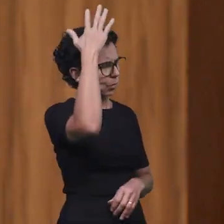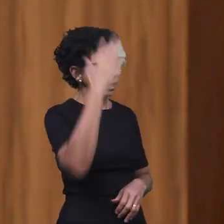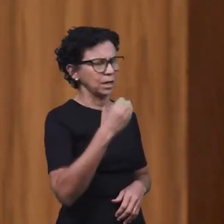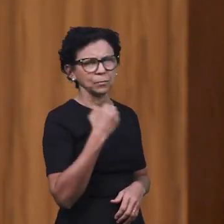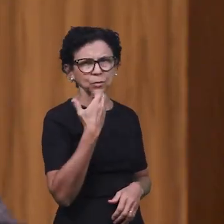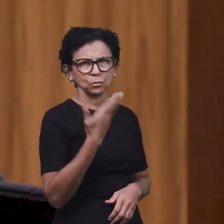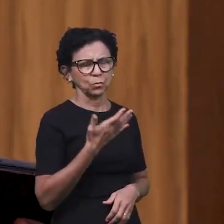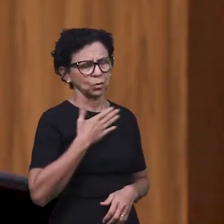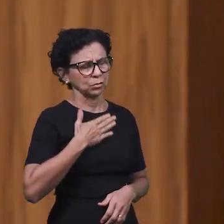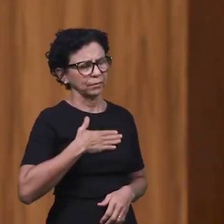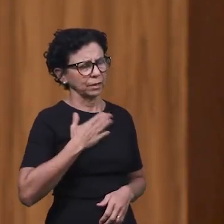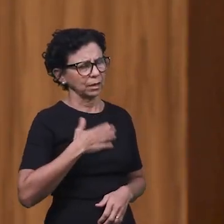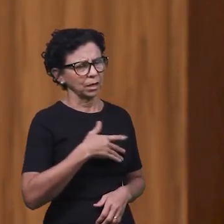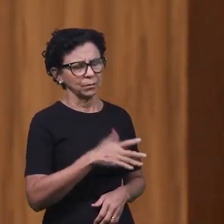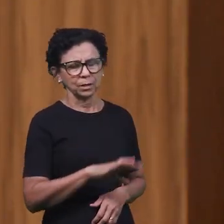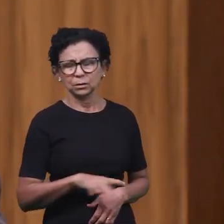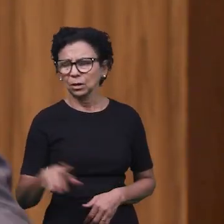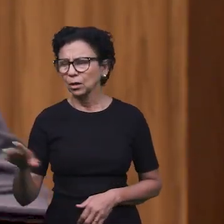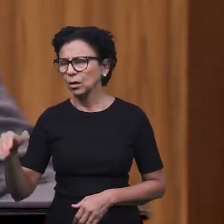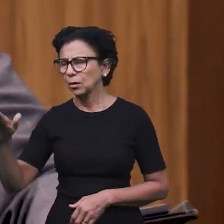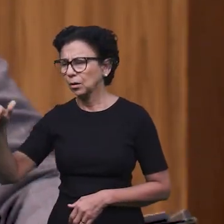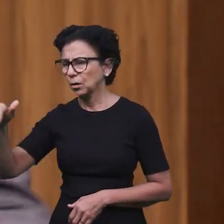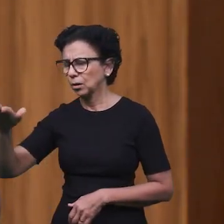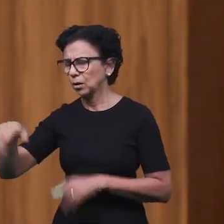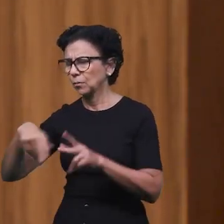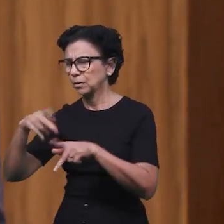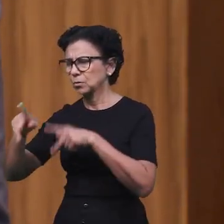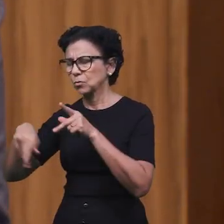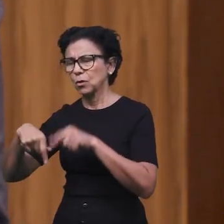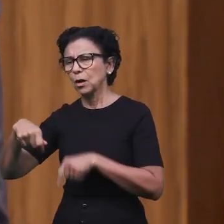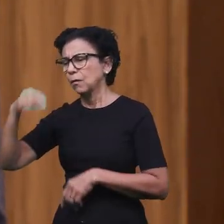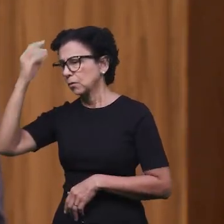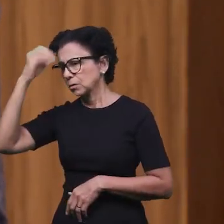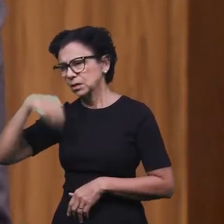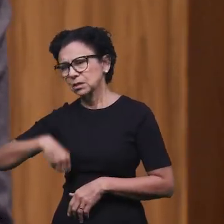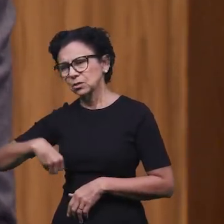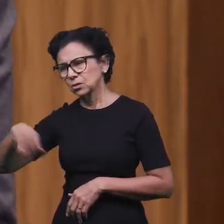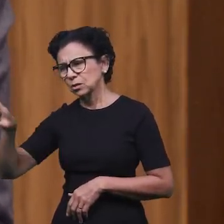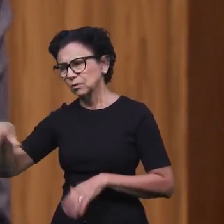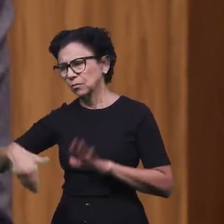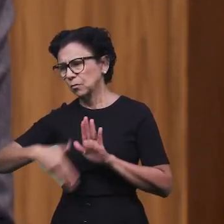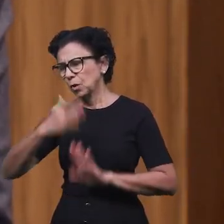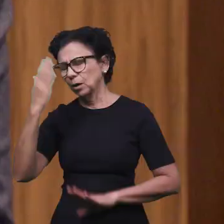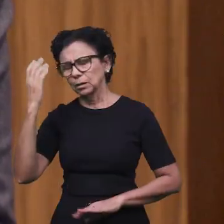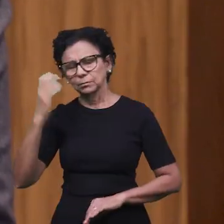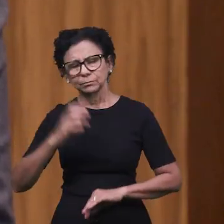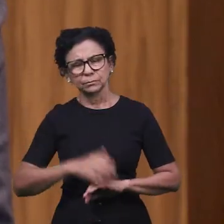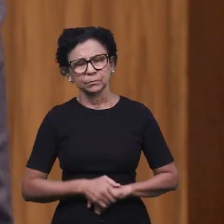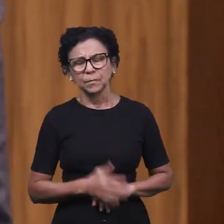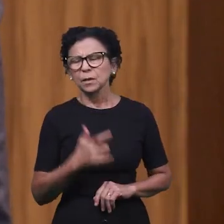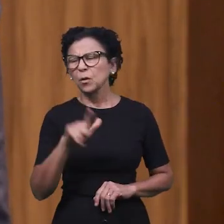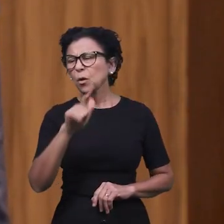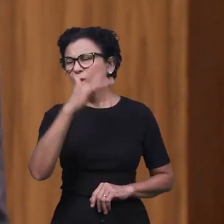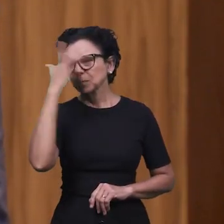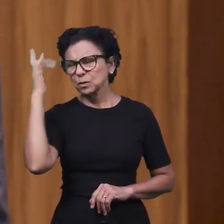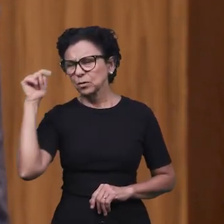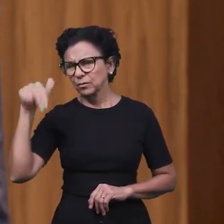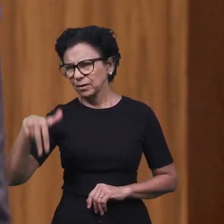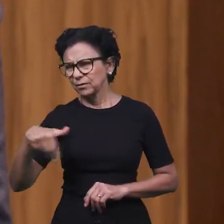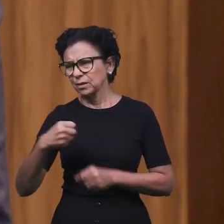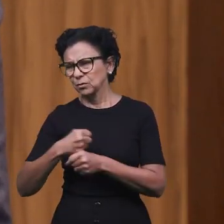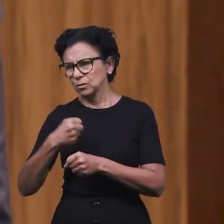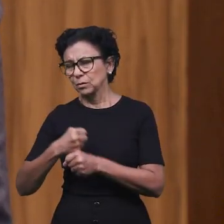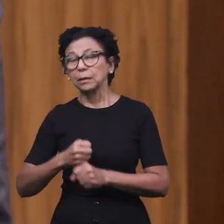rei, aquilo ali para mim era tranquilo. Pessoal, vamos desistir, não dá, o outro vem aqui e constrói. Mas não, Neemias